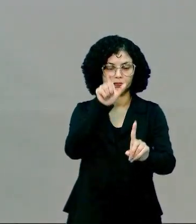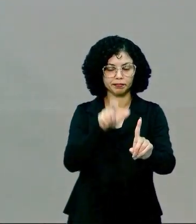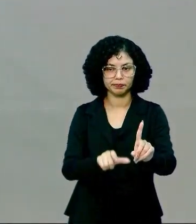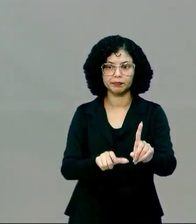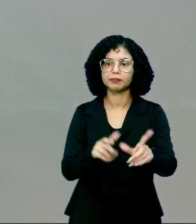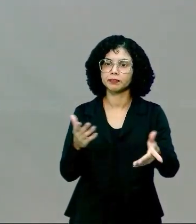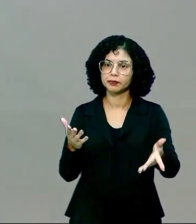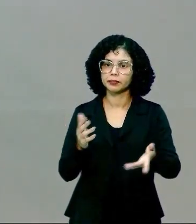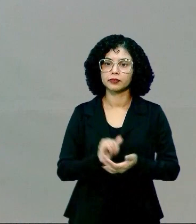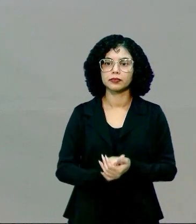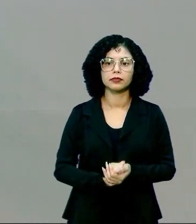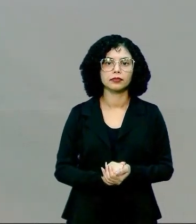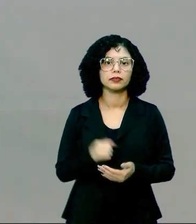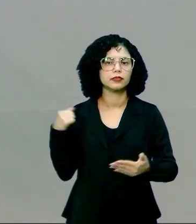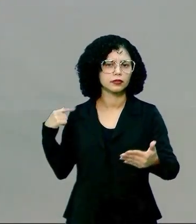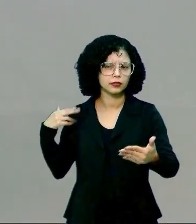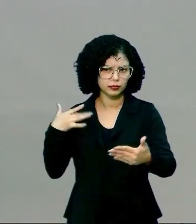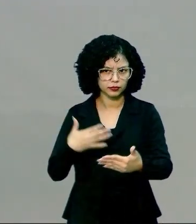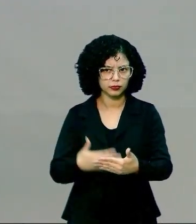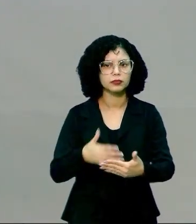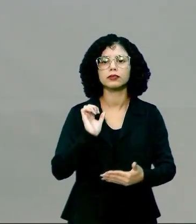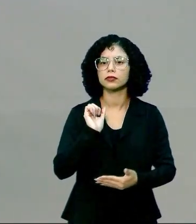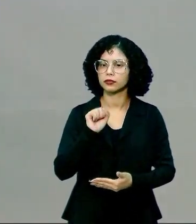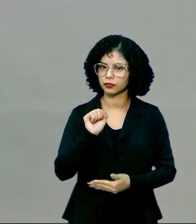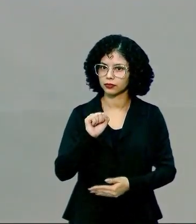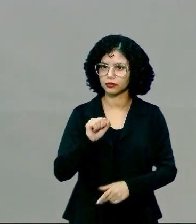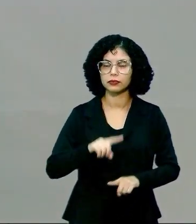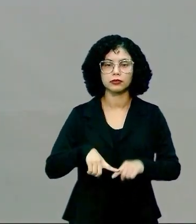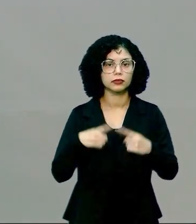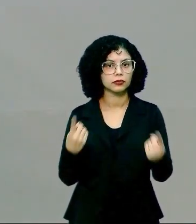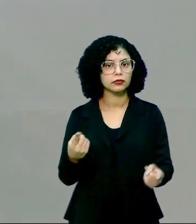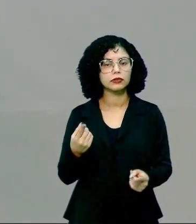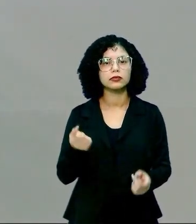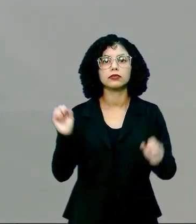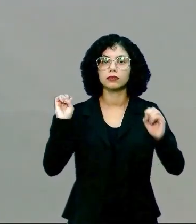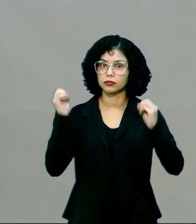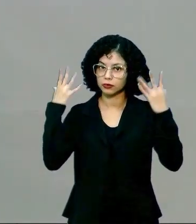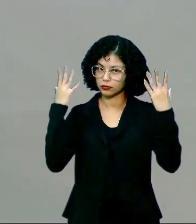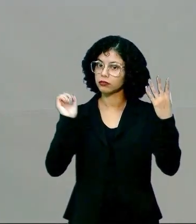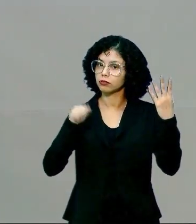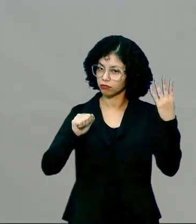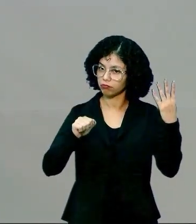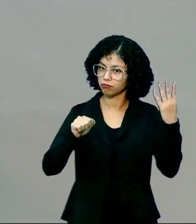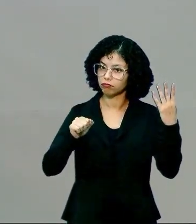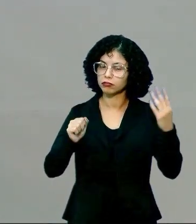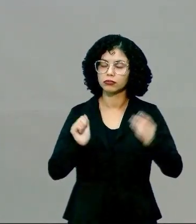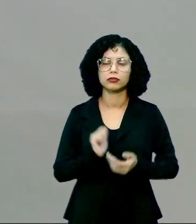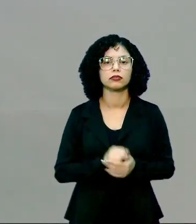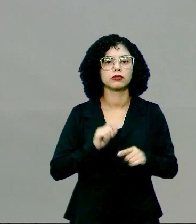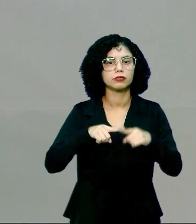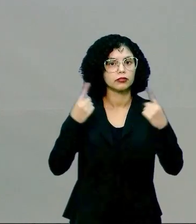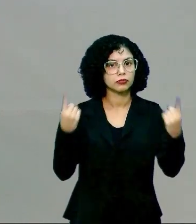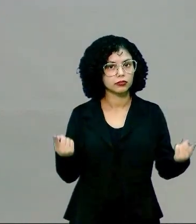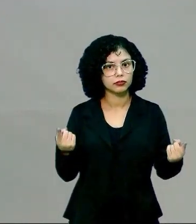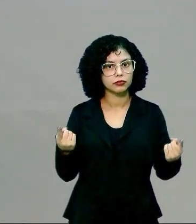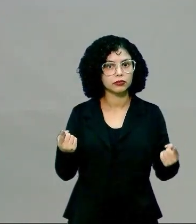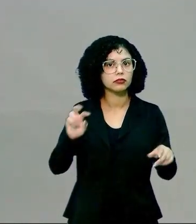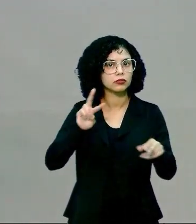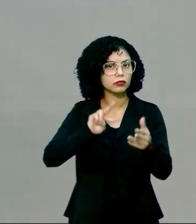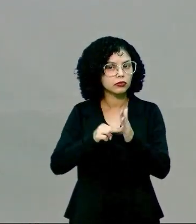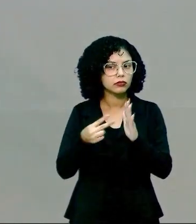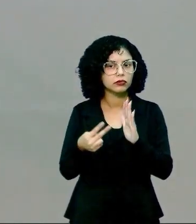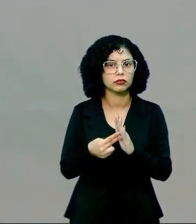representantes. São avanços? São avanços. Devemos comemorar? Sim, devemos comemorar. Mas isso não